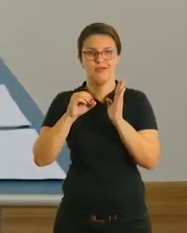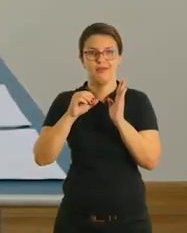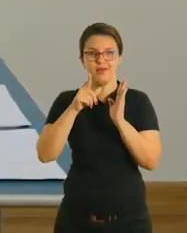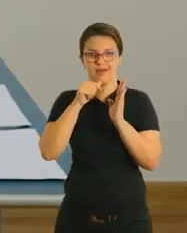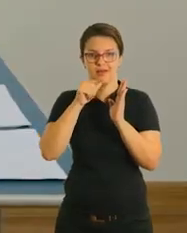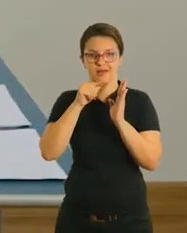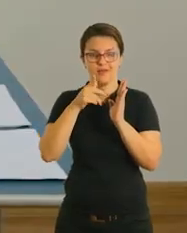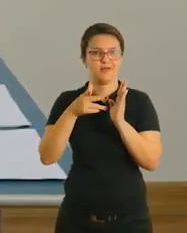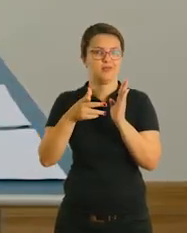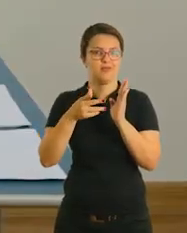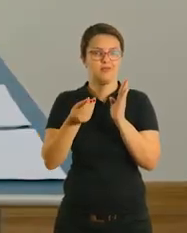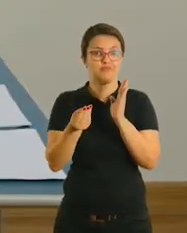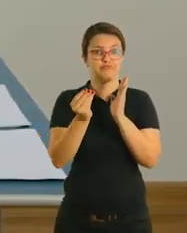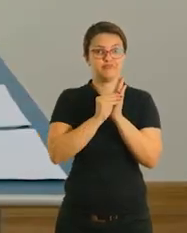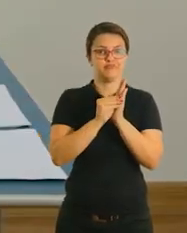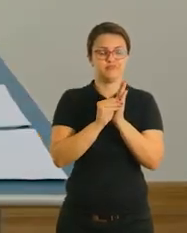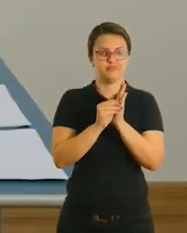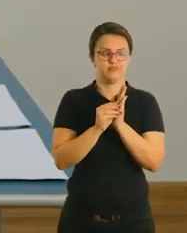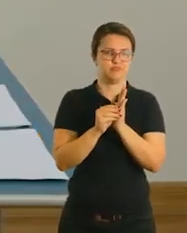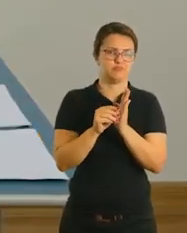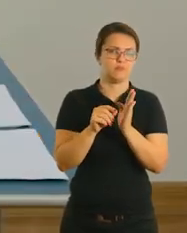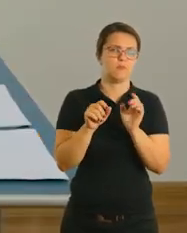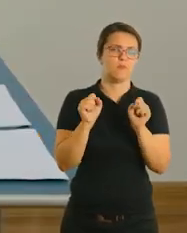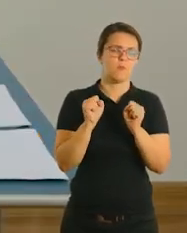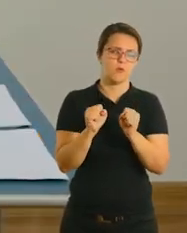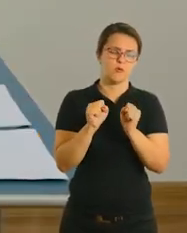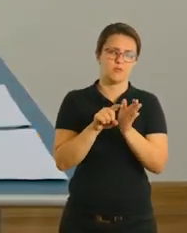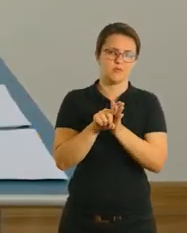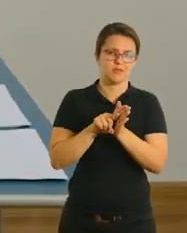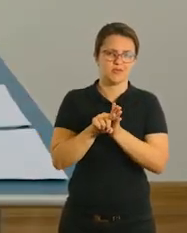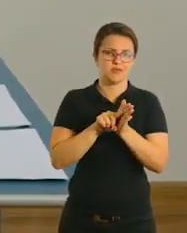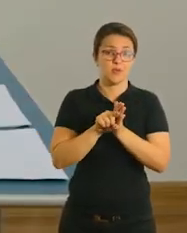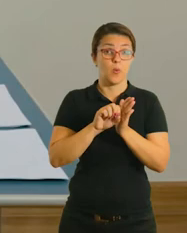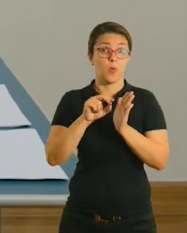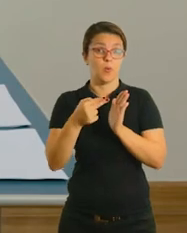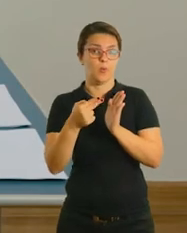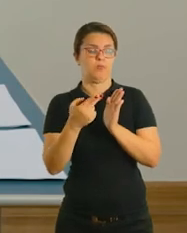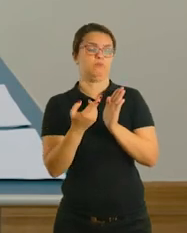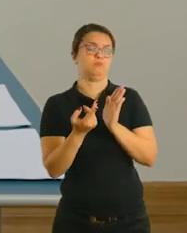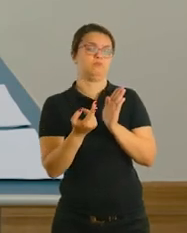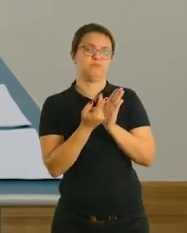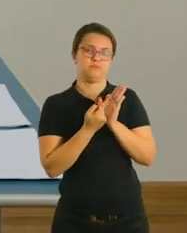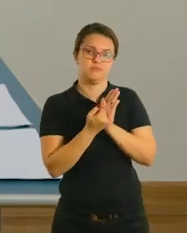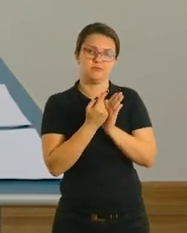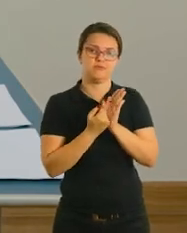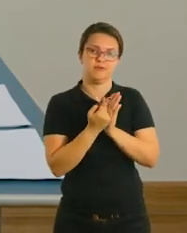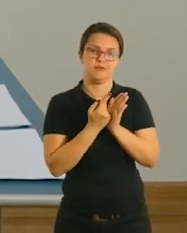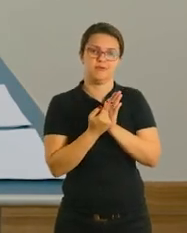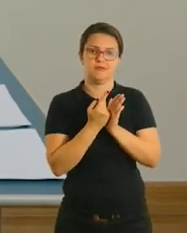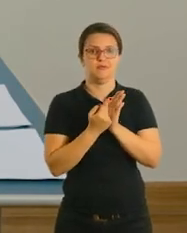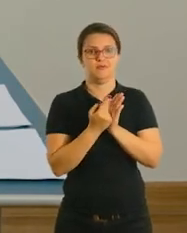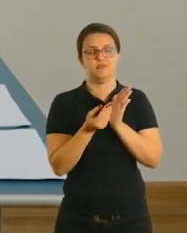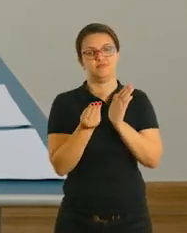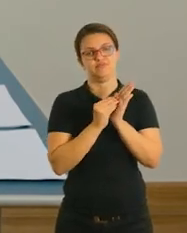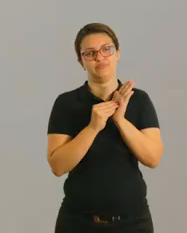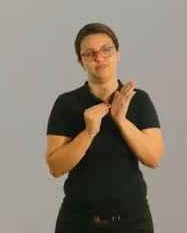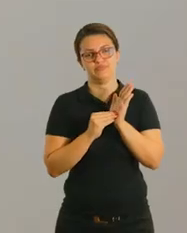jornais objetos que compramos com essas medidas ou desenhar.